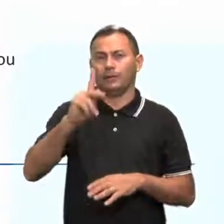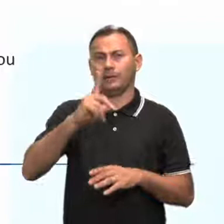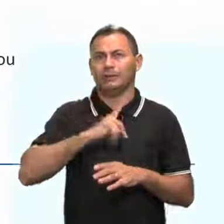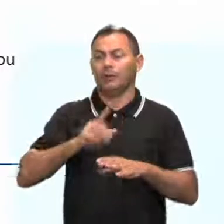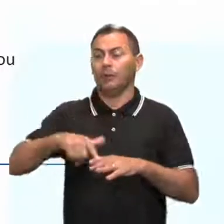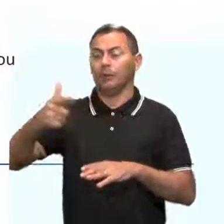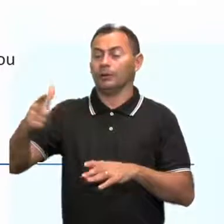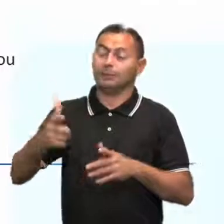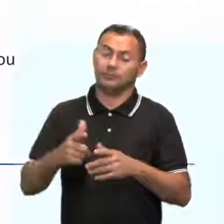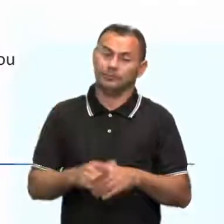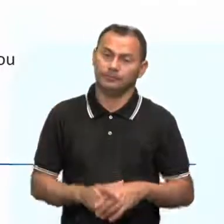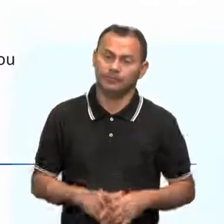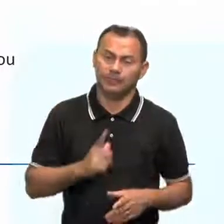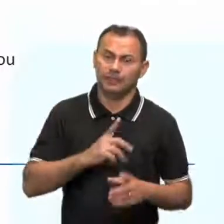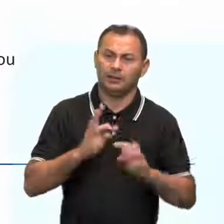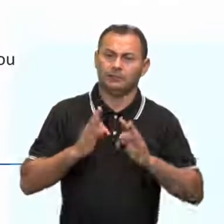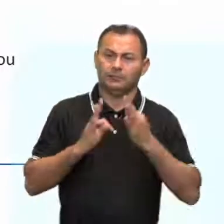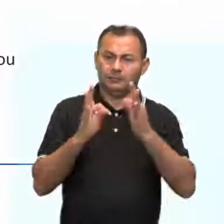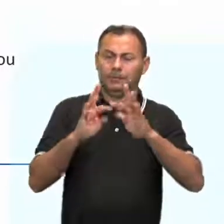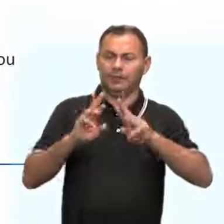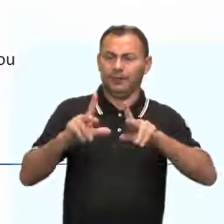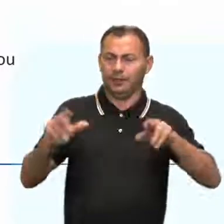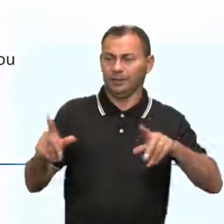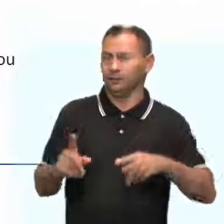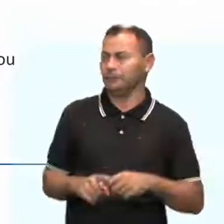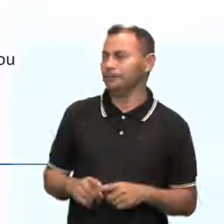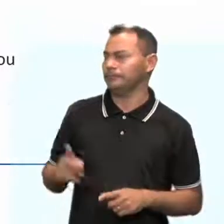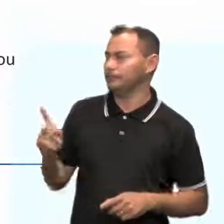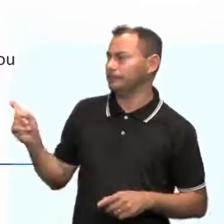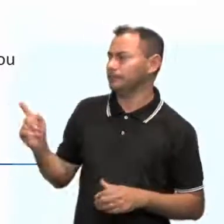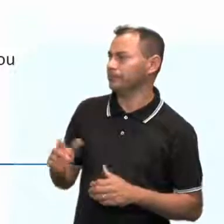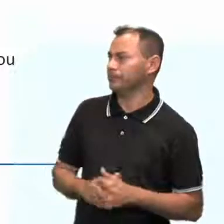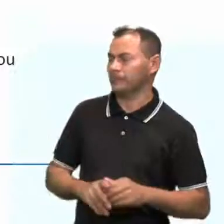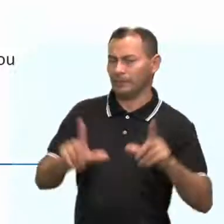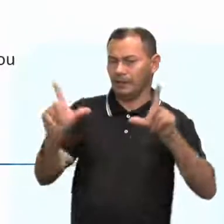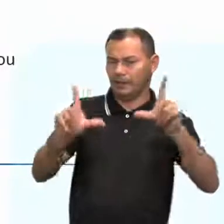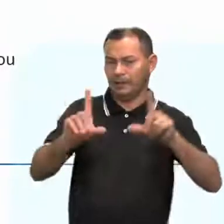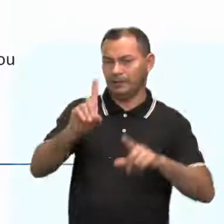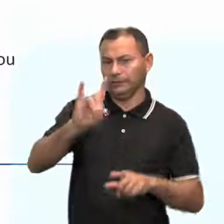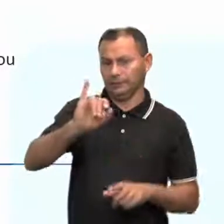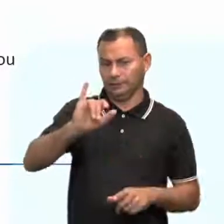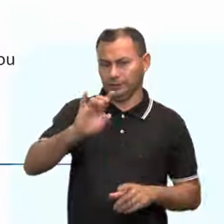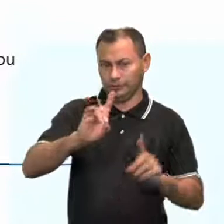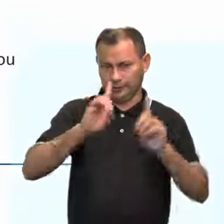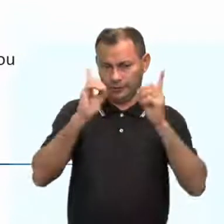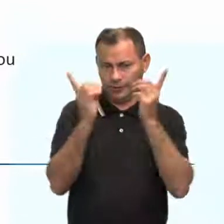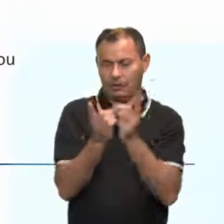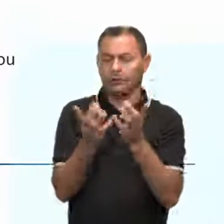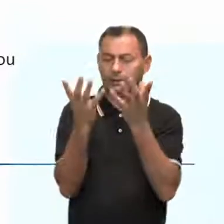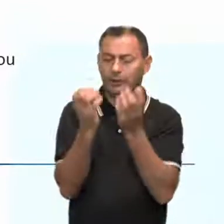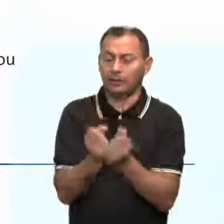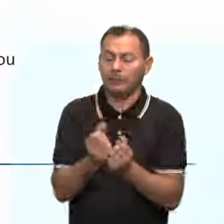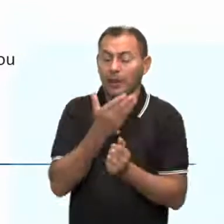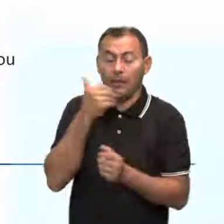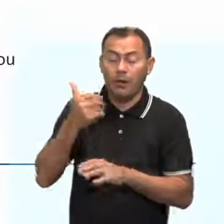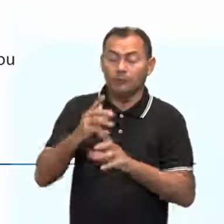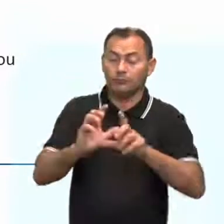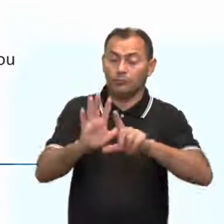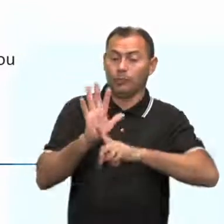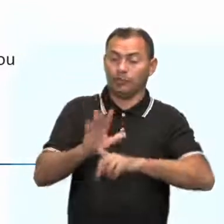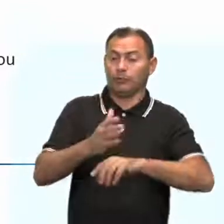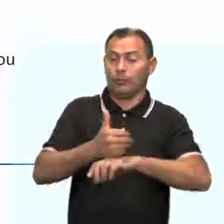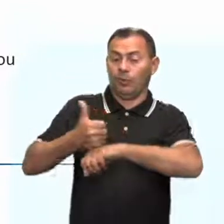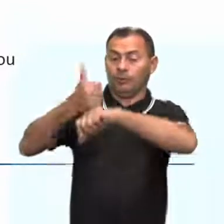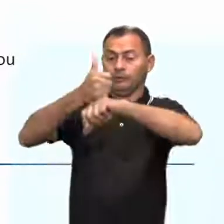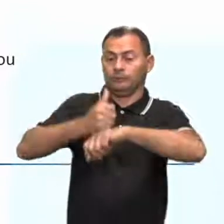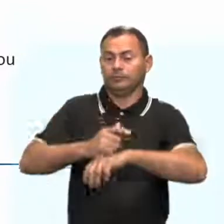verdade. Existem muitas tecnologias. Então, a TV digital ela vai atender com muito mais qualidade a esse público